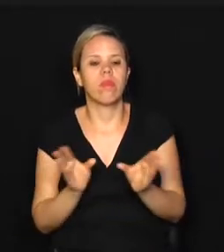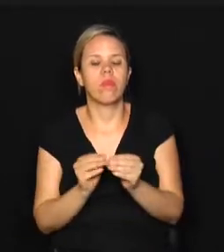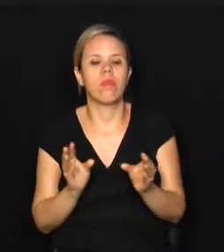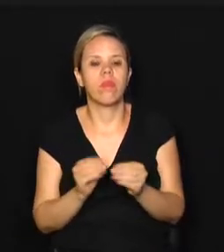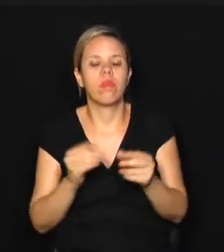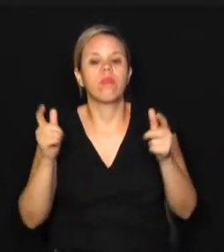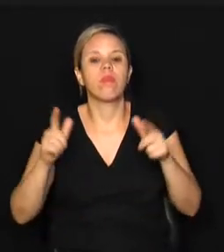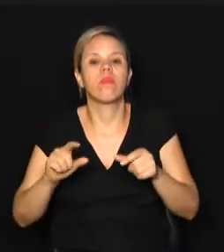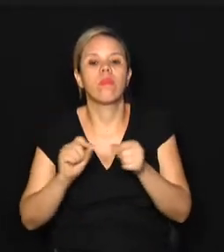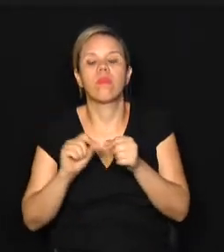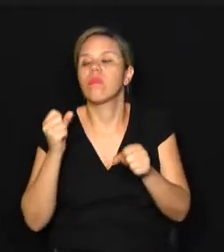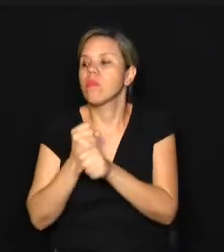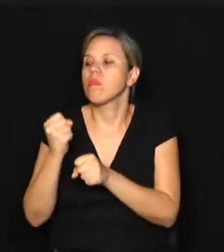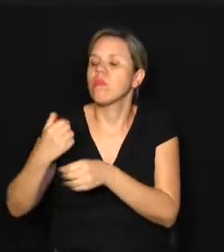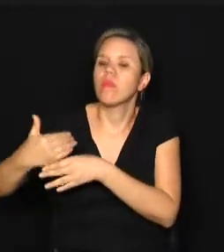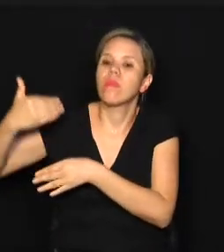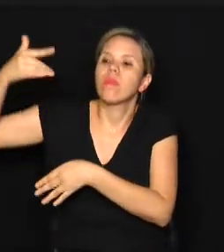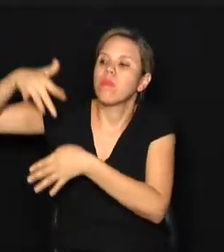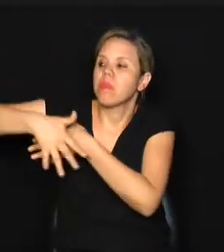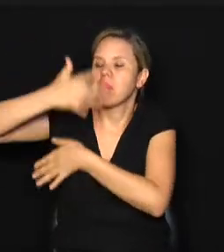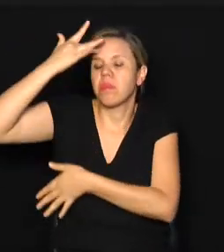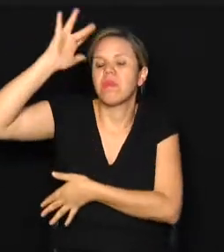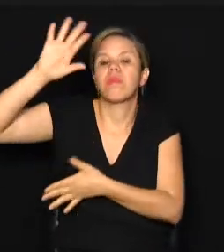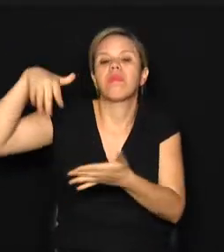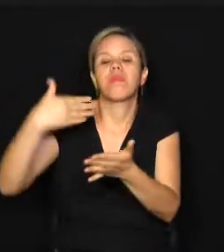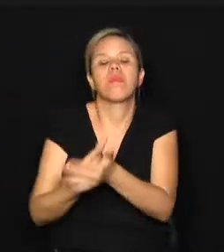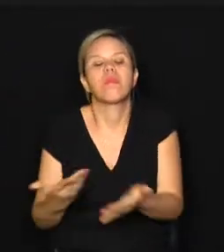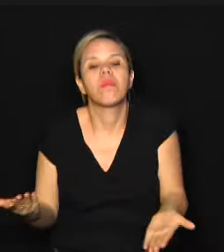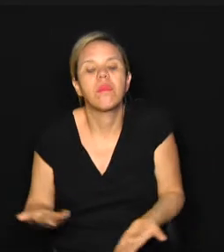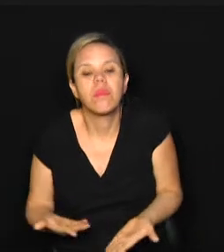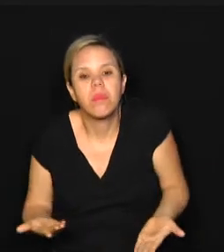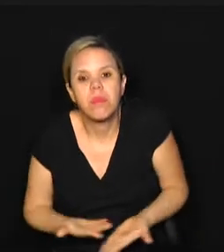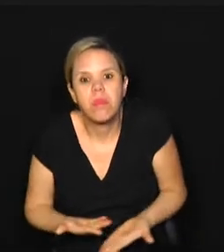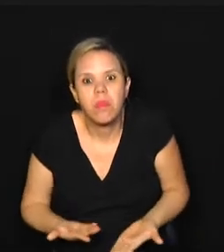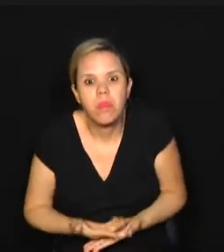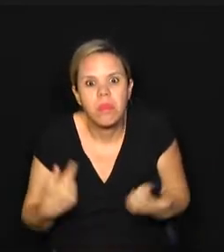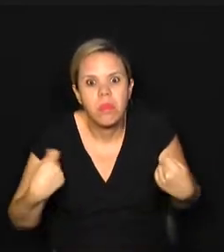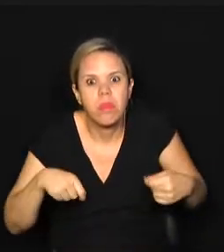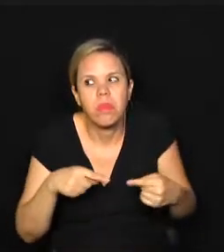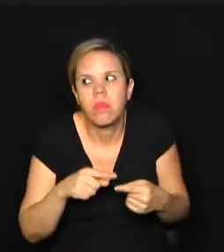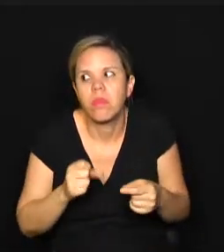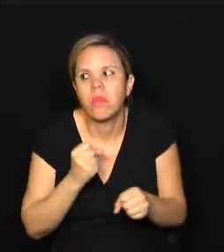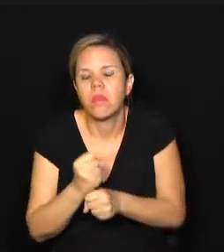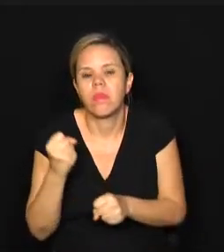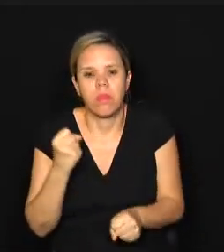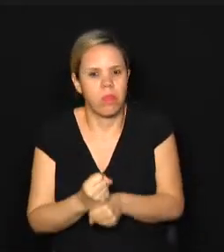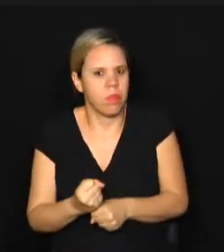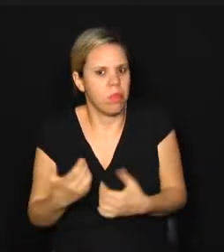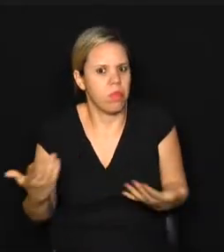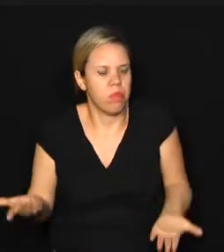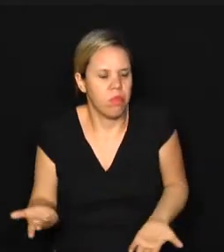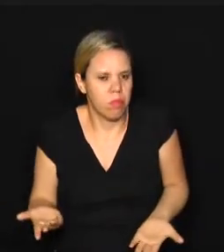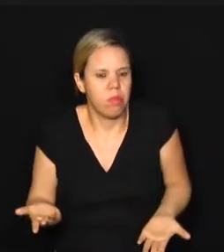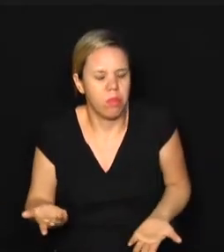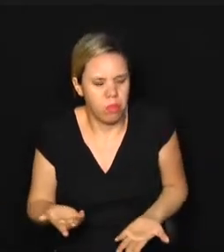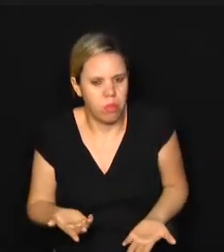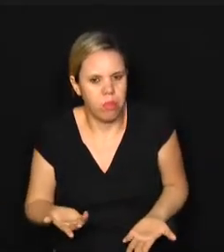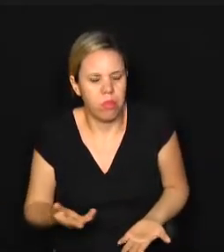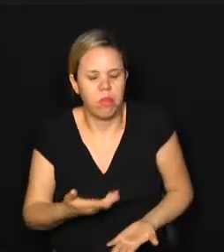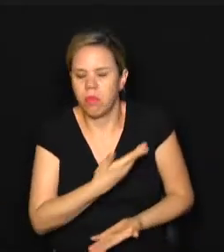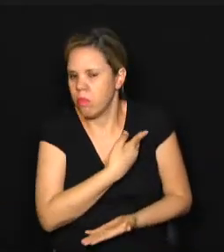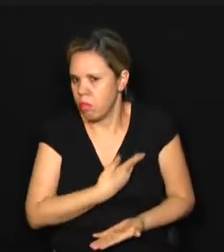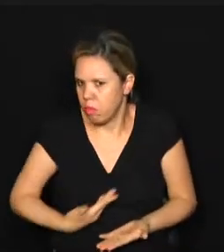vai ser construído isso, nós não sabemos até hoje com precisão onde vai ser construído. Enfim, o poder